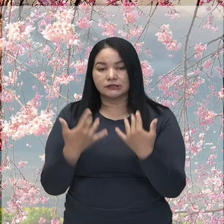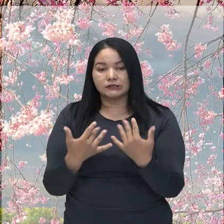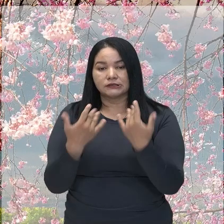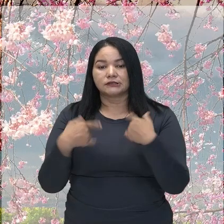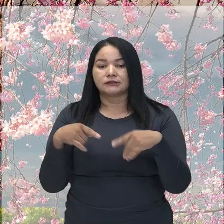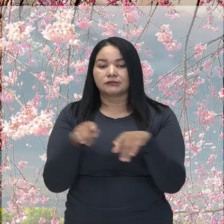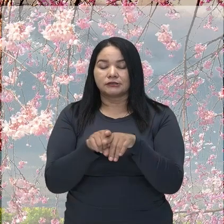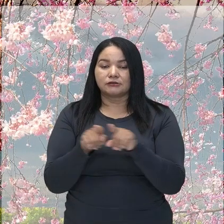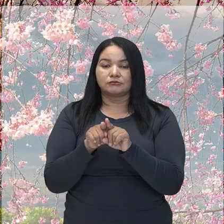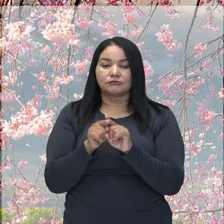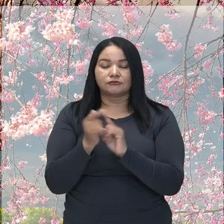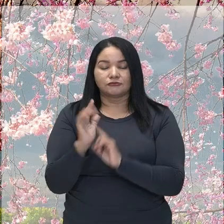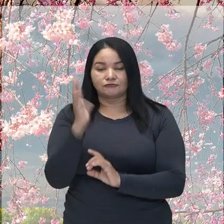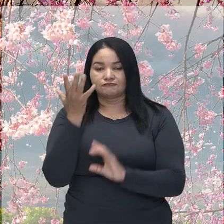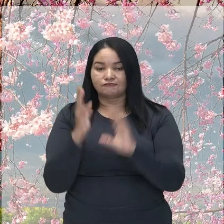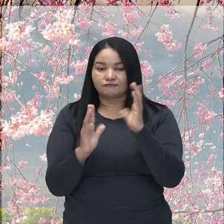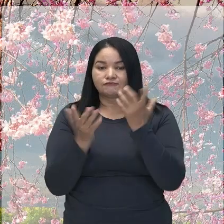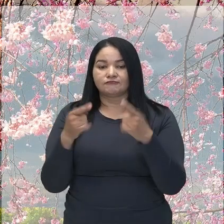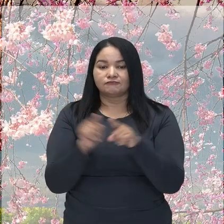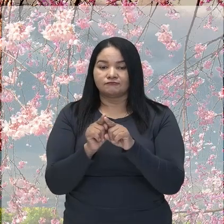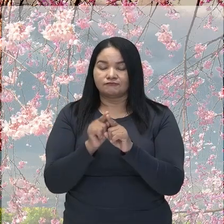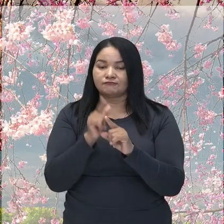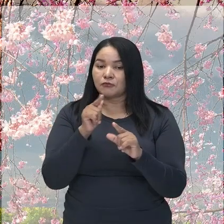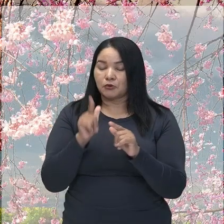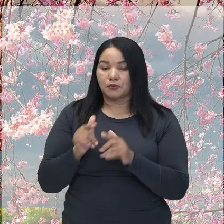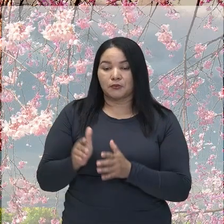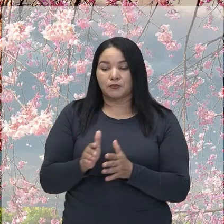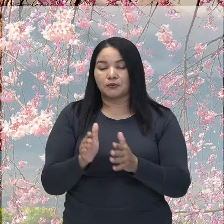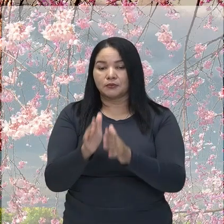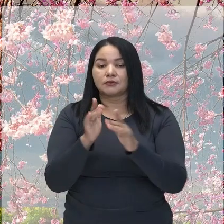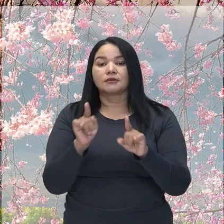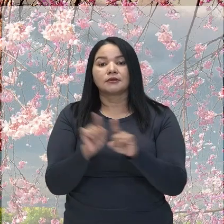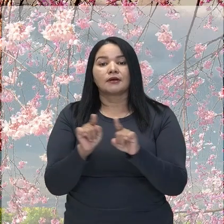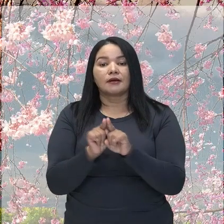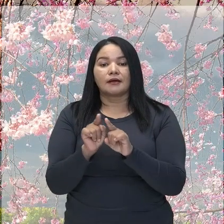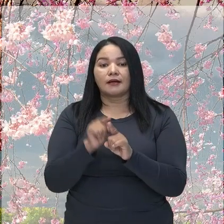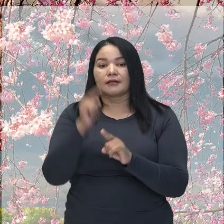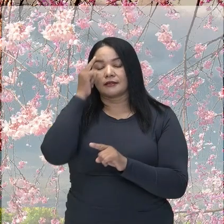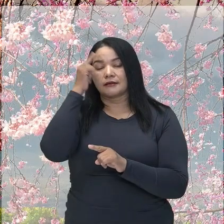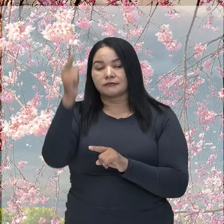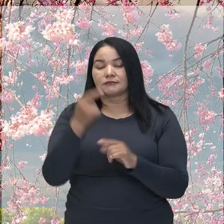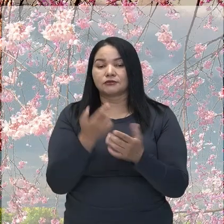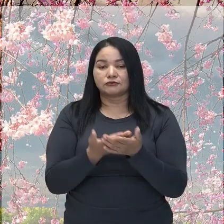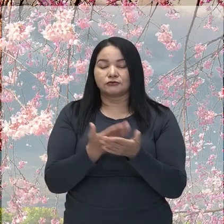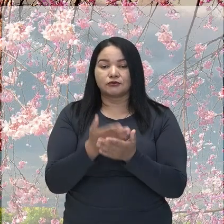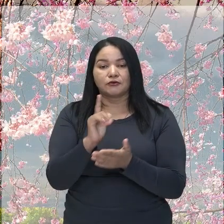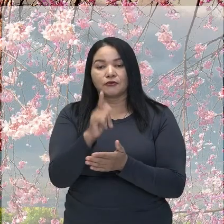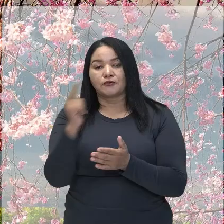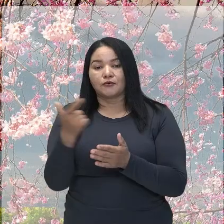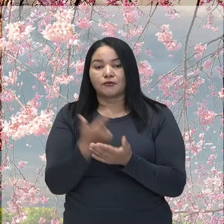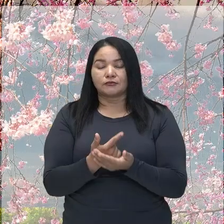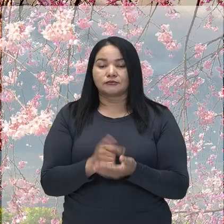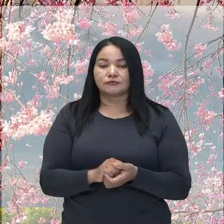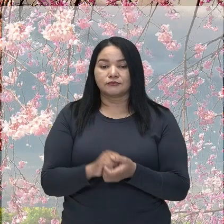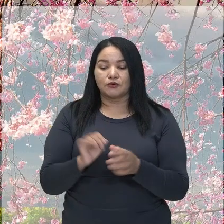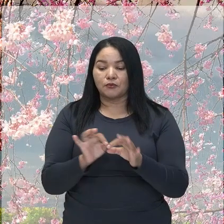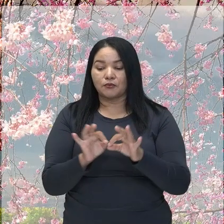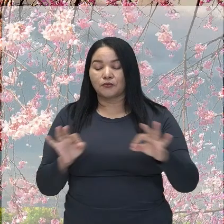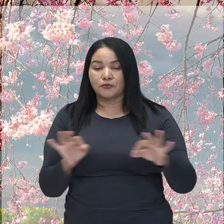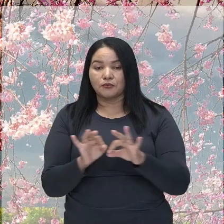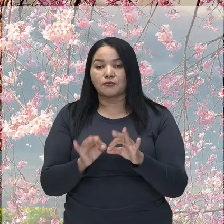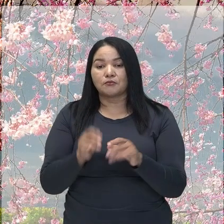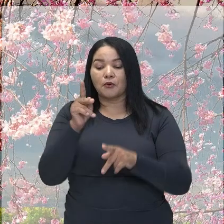e a hidrografia. Mas também não podemos esquecer de estudar sobre aspectos demográficos, gente.